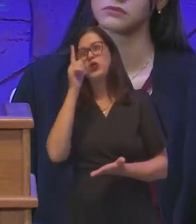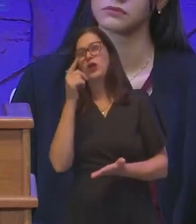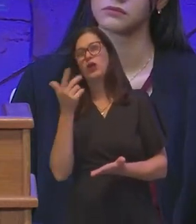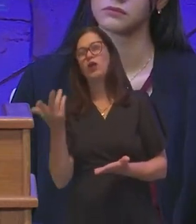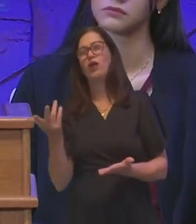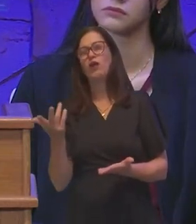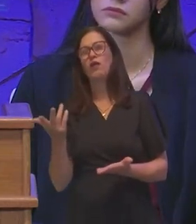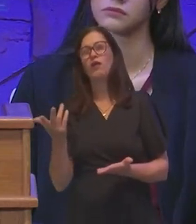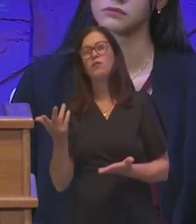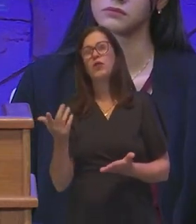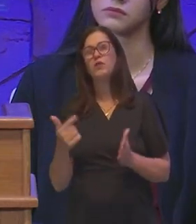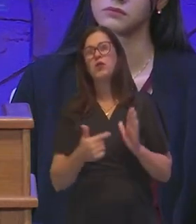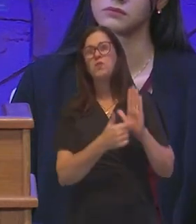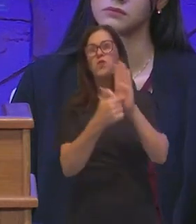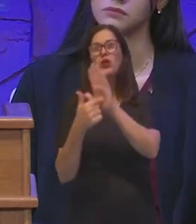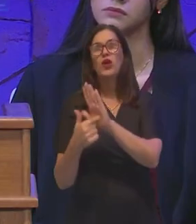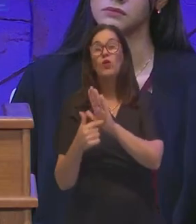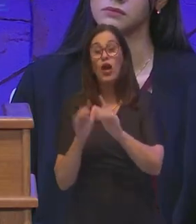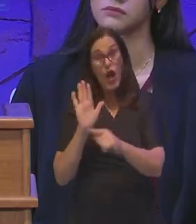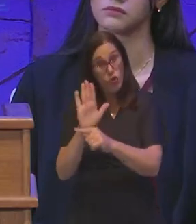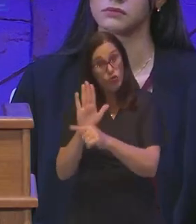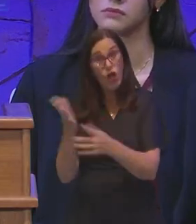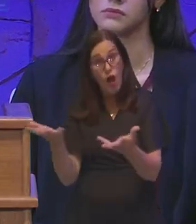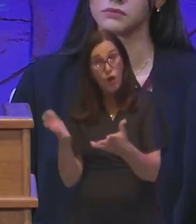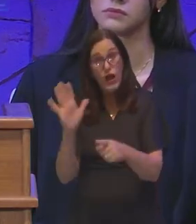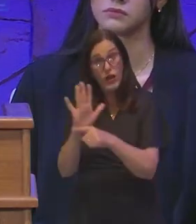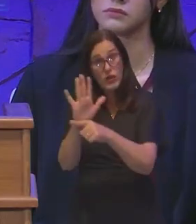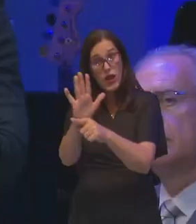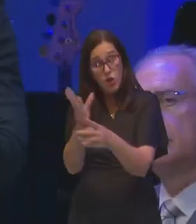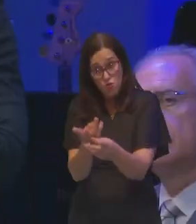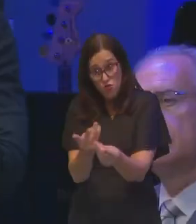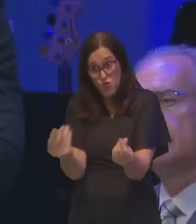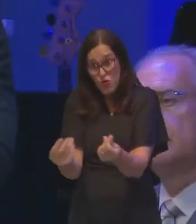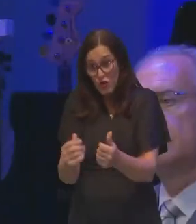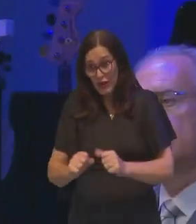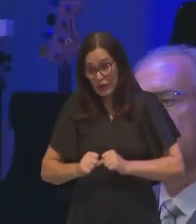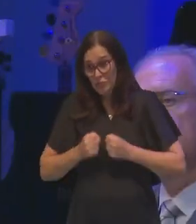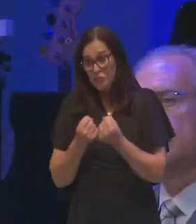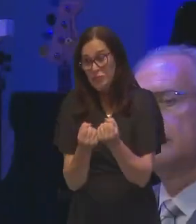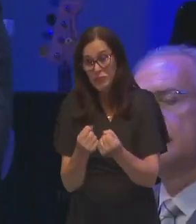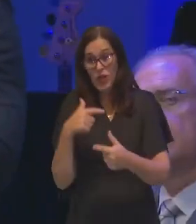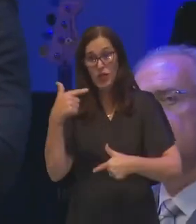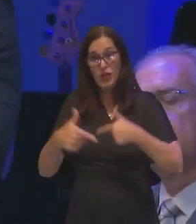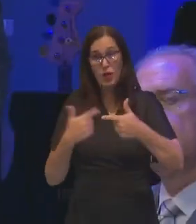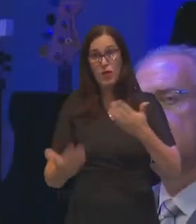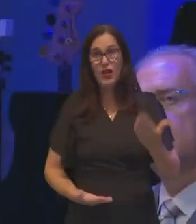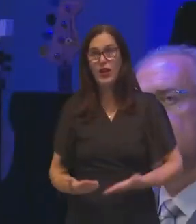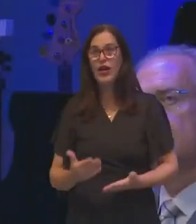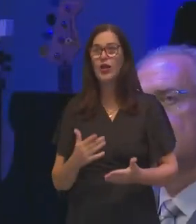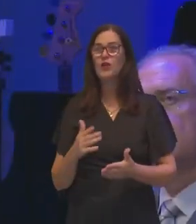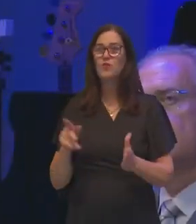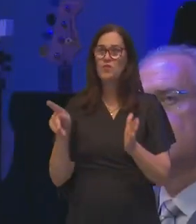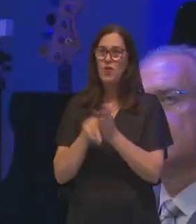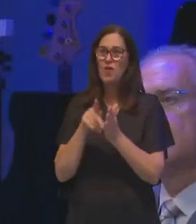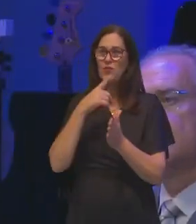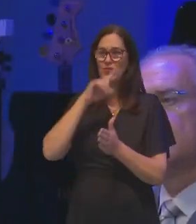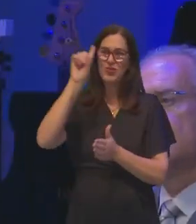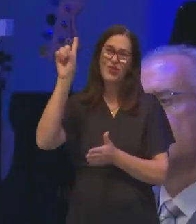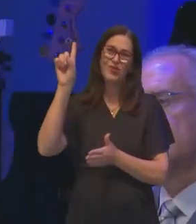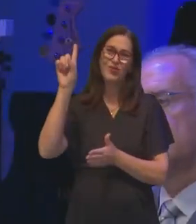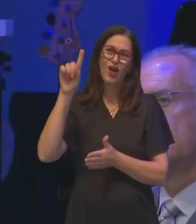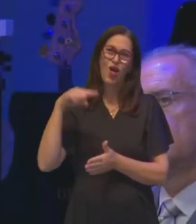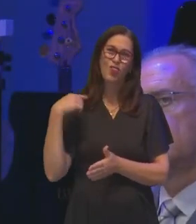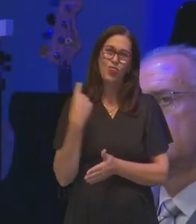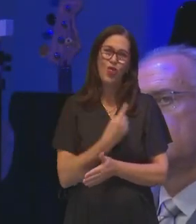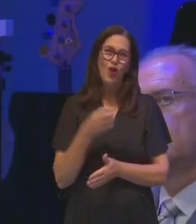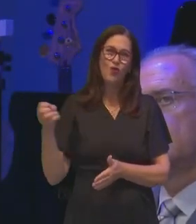não apareça, eu quero contribuir, eu quero me desgastar em algum serviço na obra de Deus. E é por isso que muitas vezes nós,